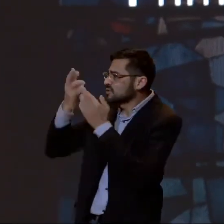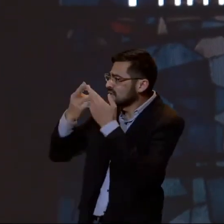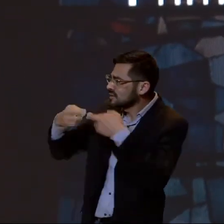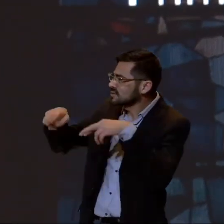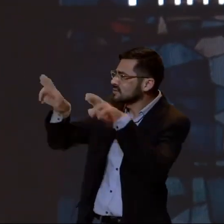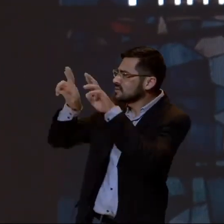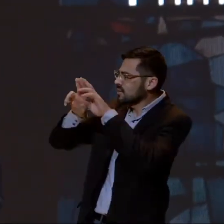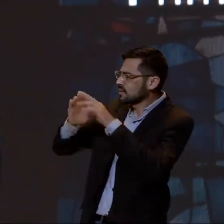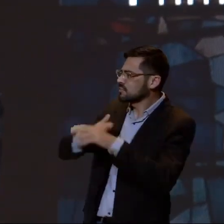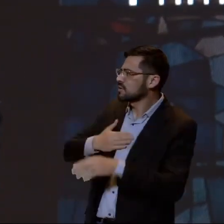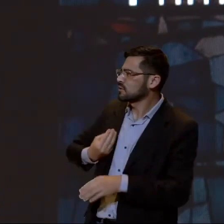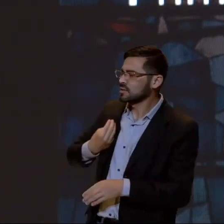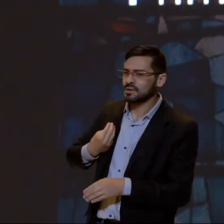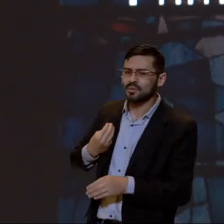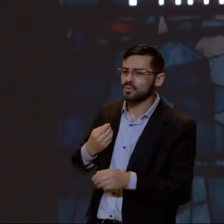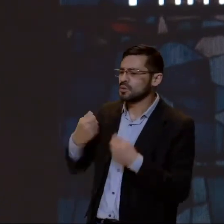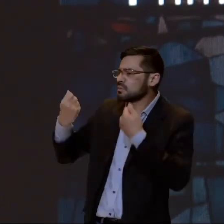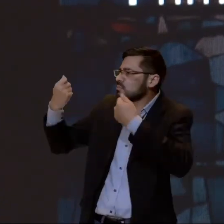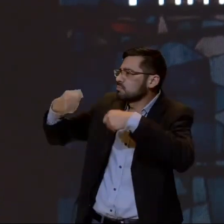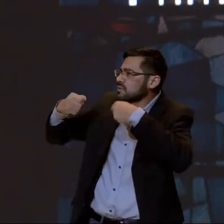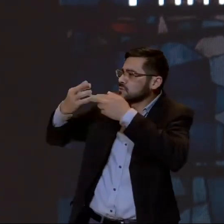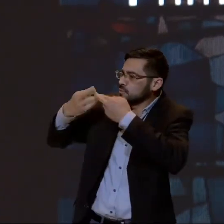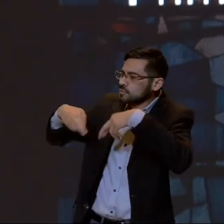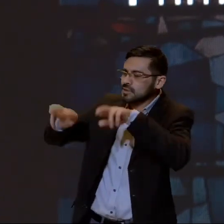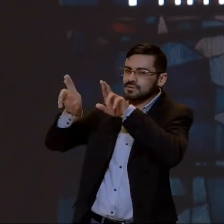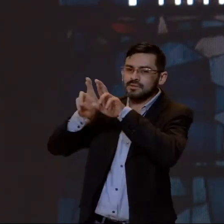precisa ser restaurado.